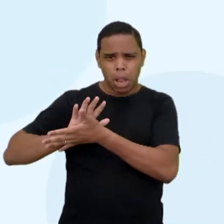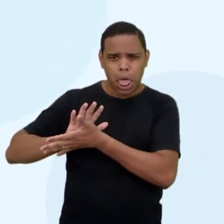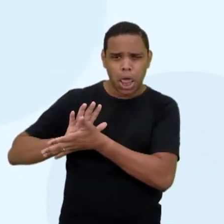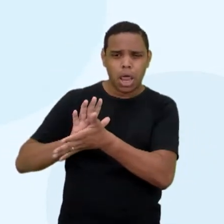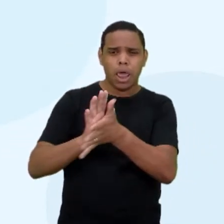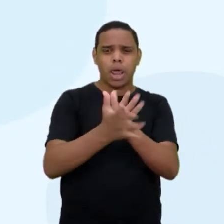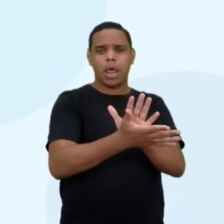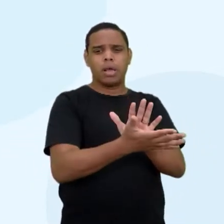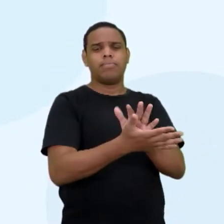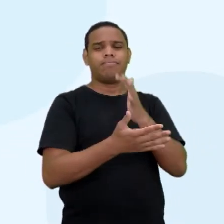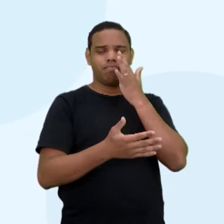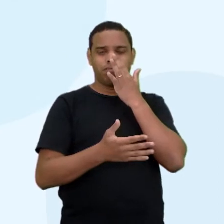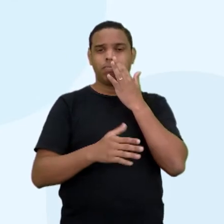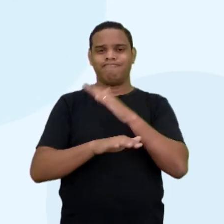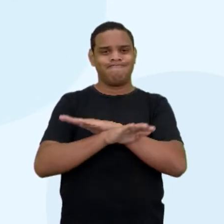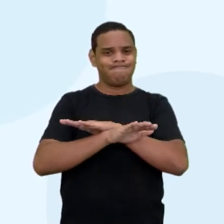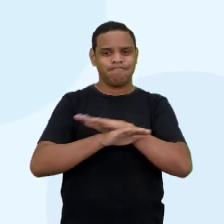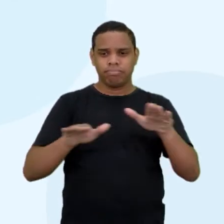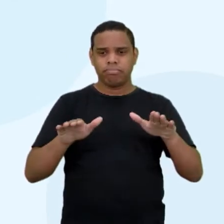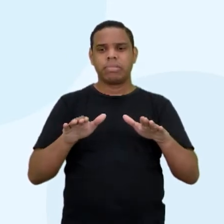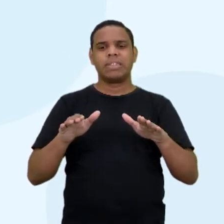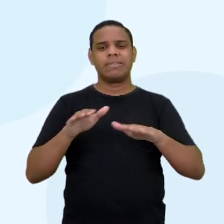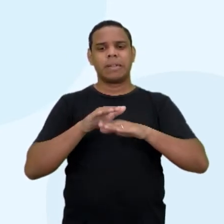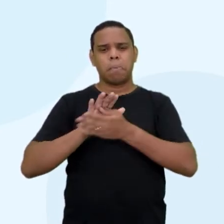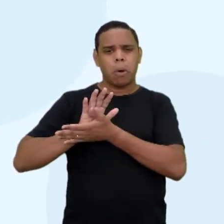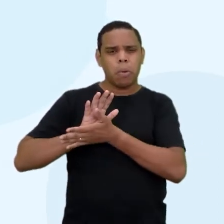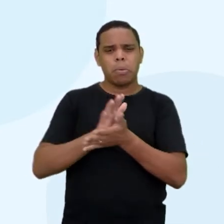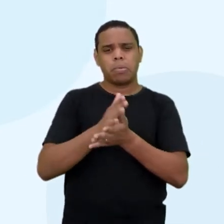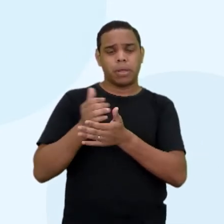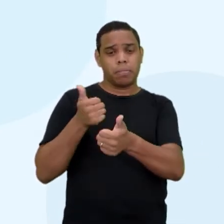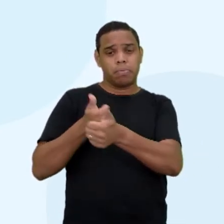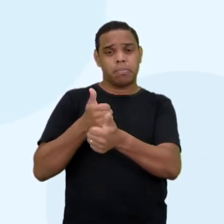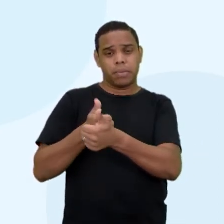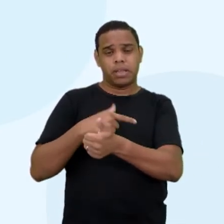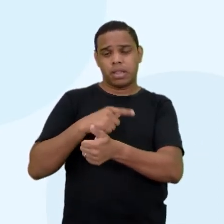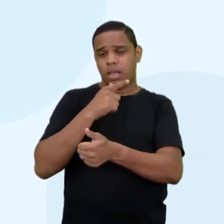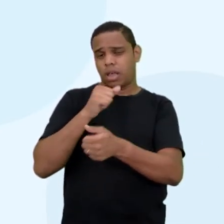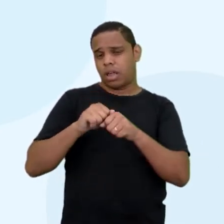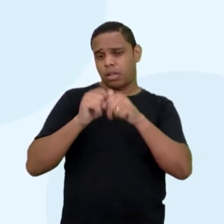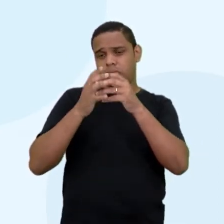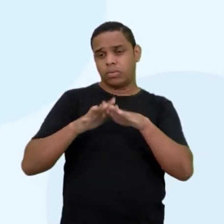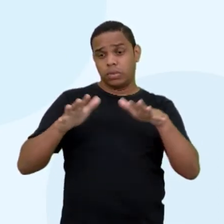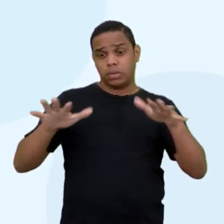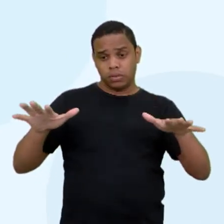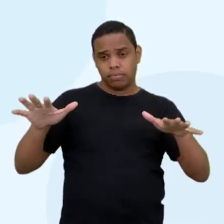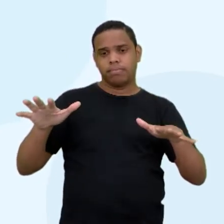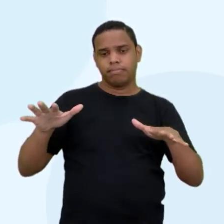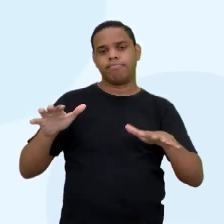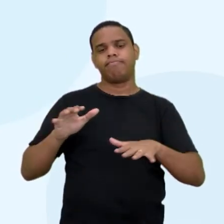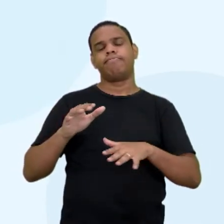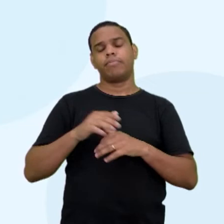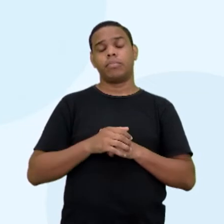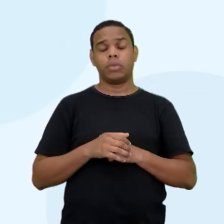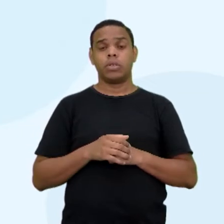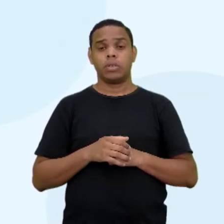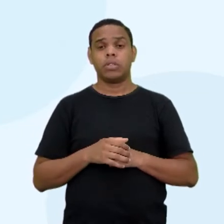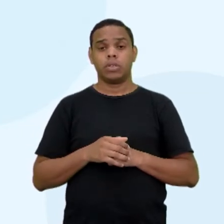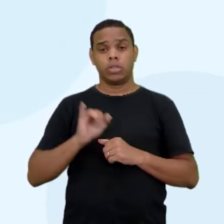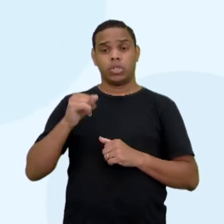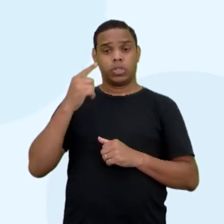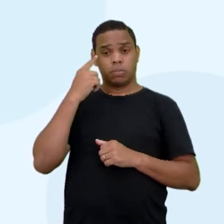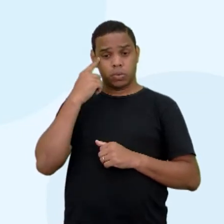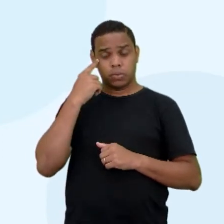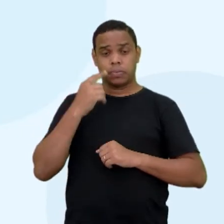boa parte aí das regiões aí litorâneas aí da região nordeste aí da ilha de Honshu, né, no